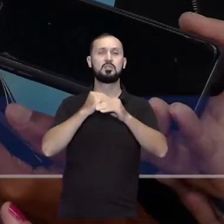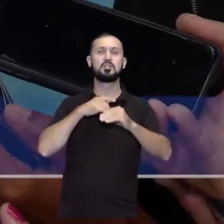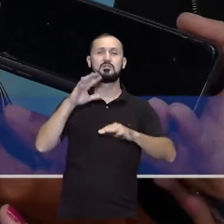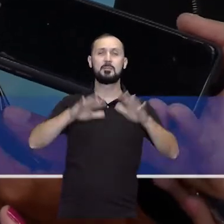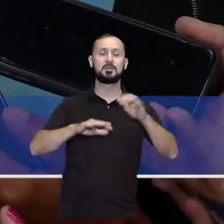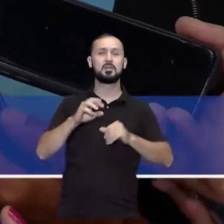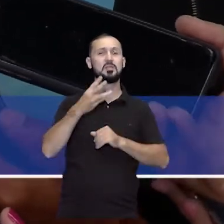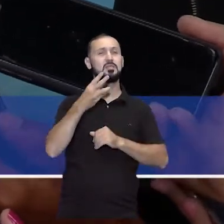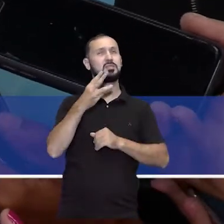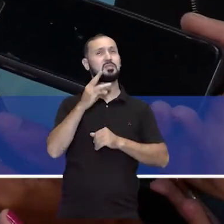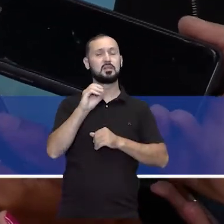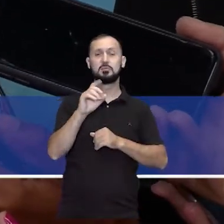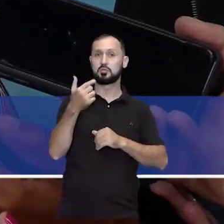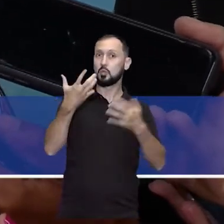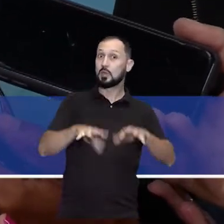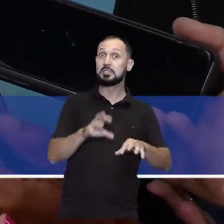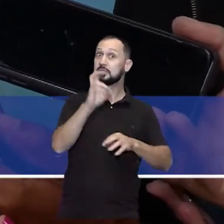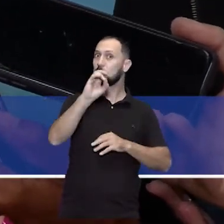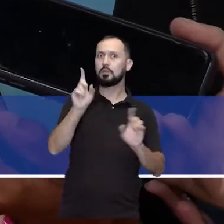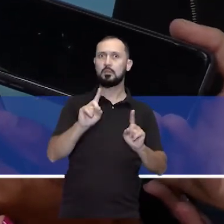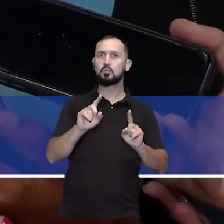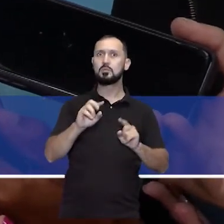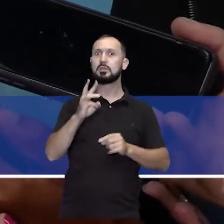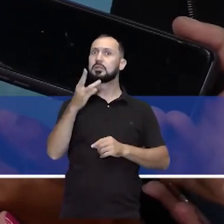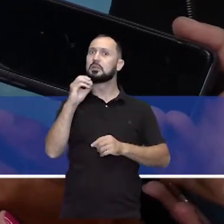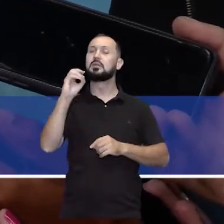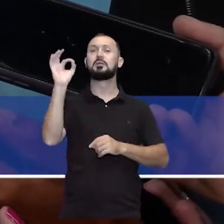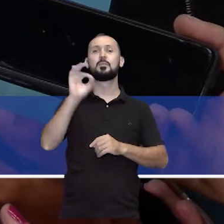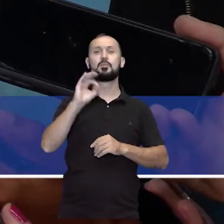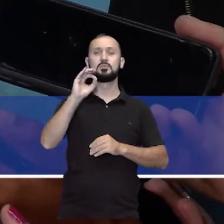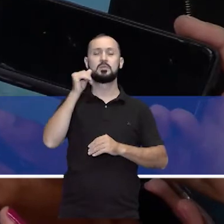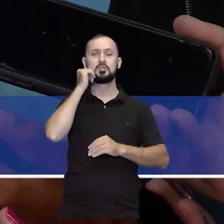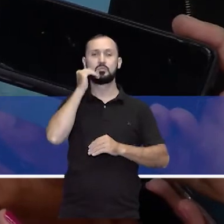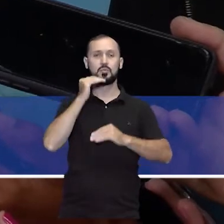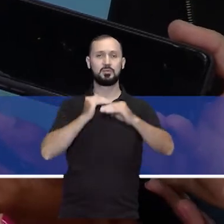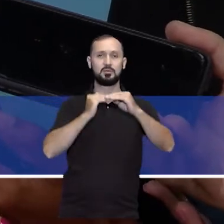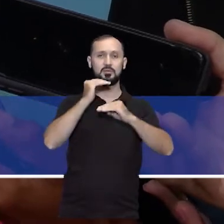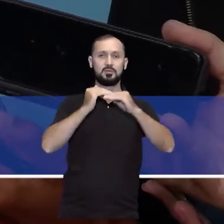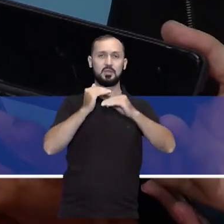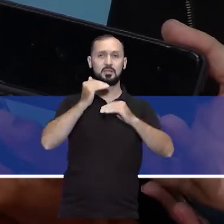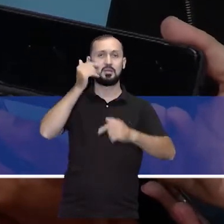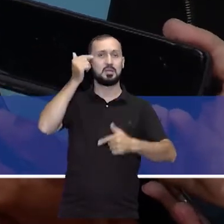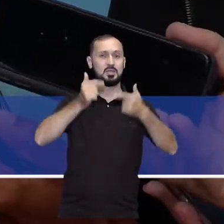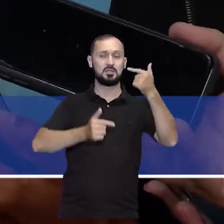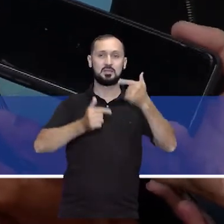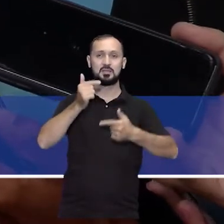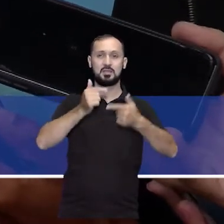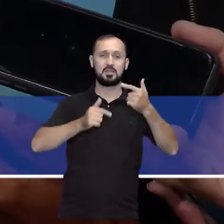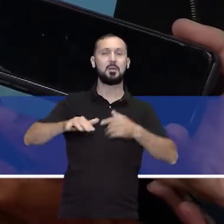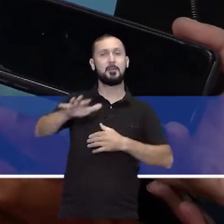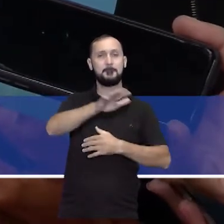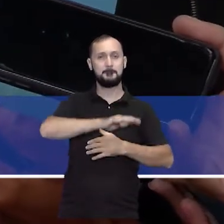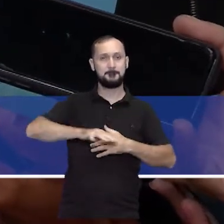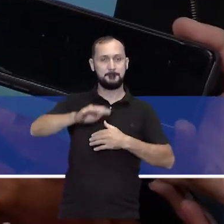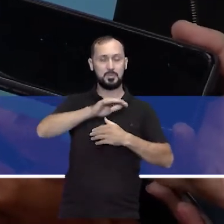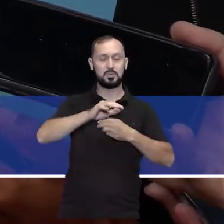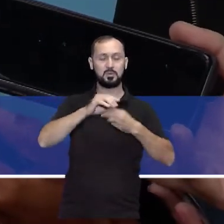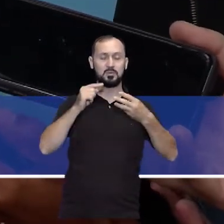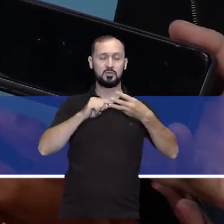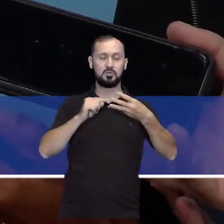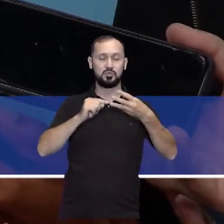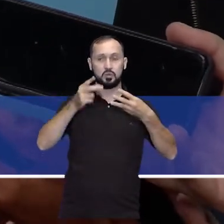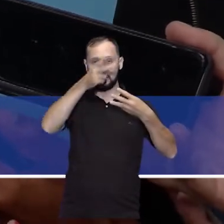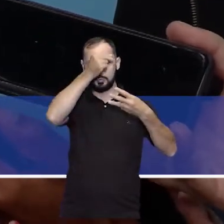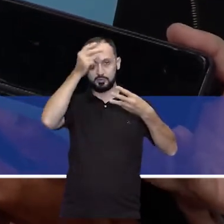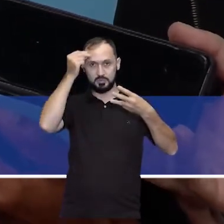mais igual quando nós tivermos pelo menos 30%, nós não queremos 50%. 30% de mulheres nas assembleias legislativas, nas